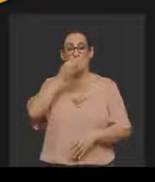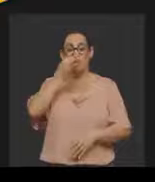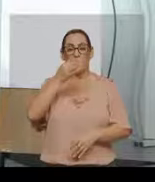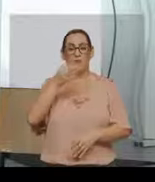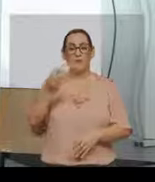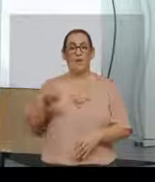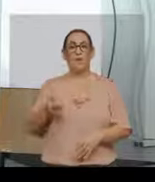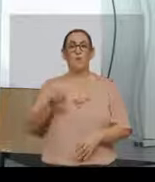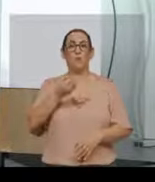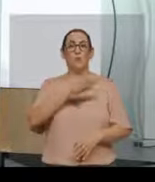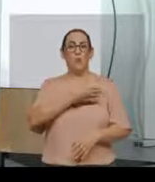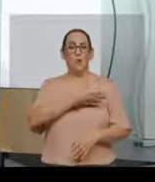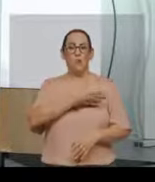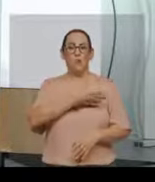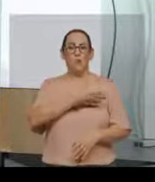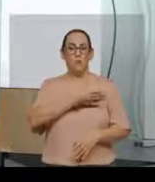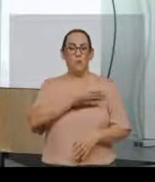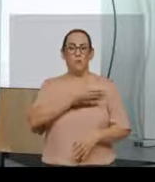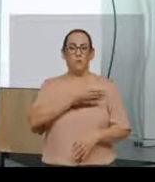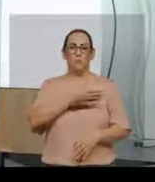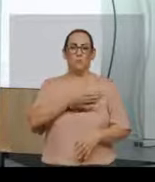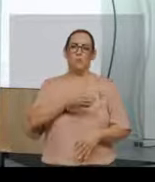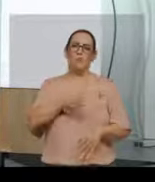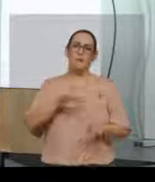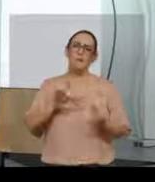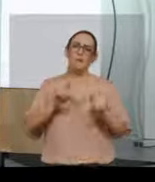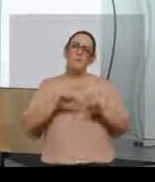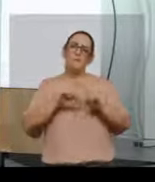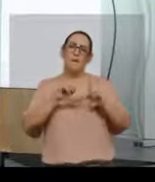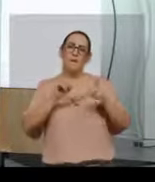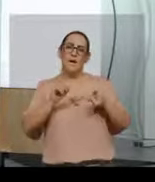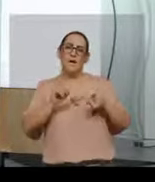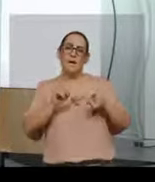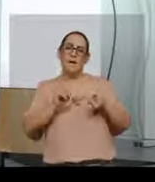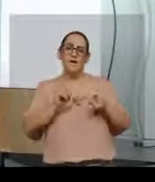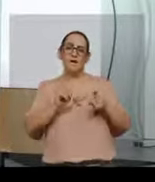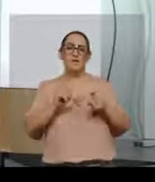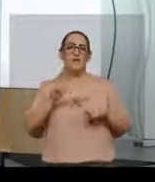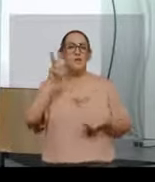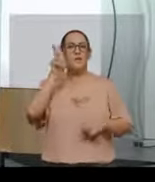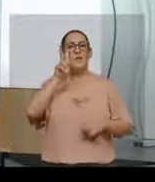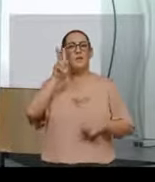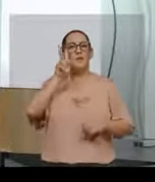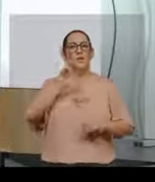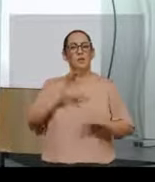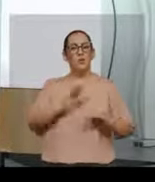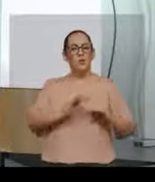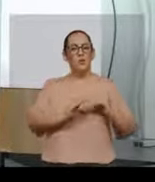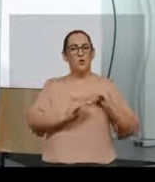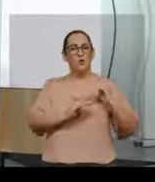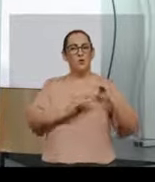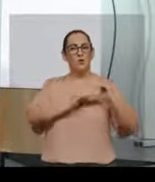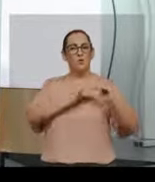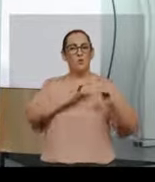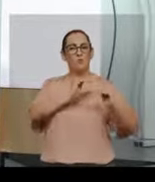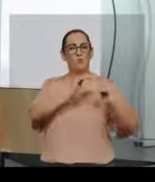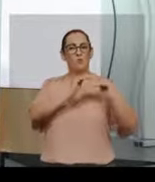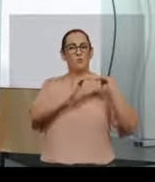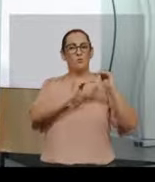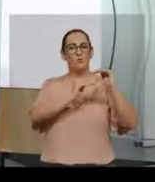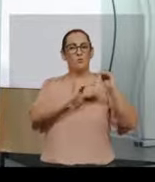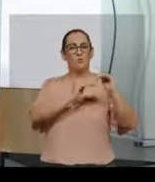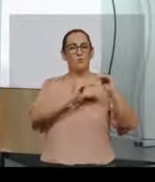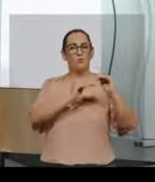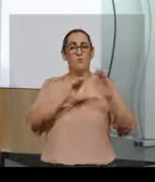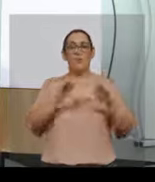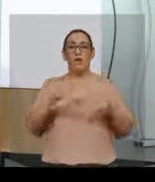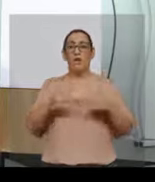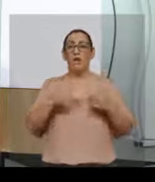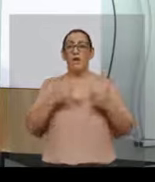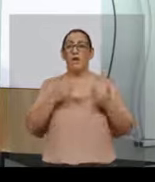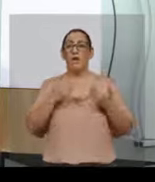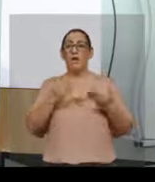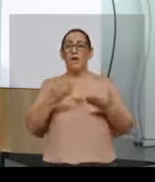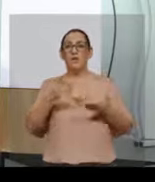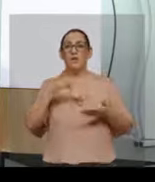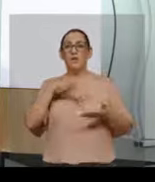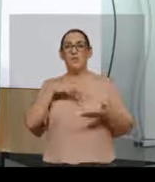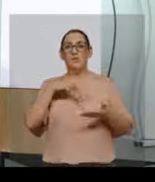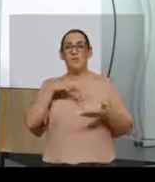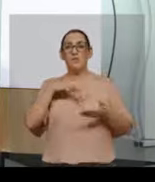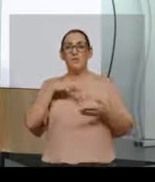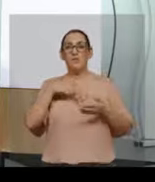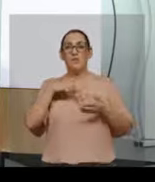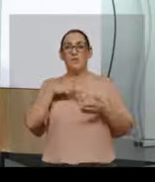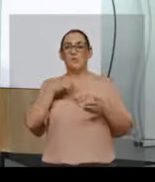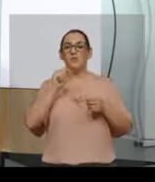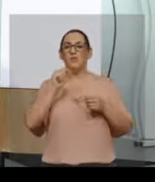em um determinado momento aí da história evolutiva, esse ancestral comum, então, ele se